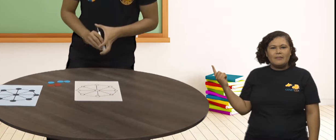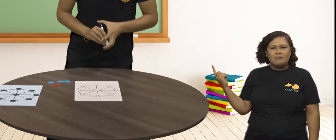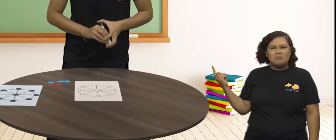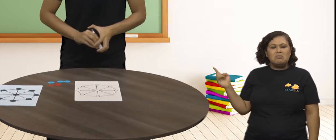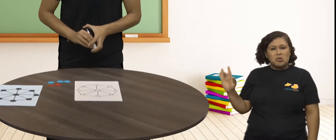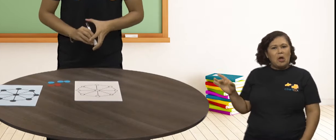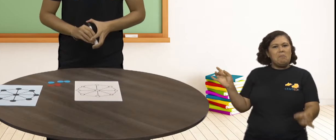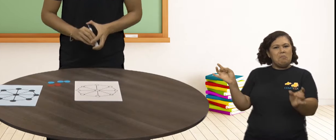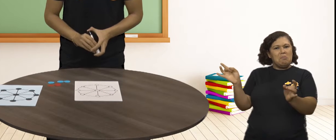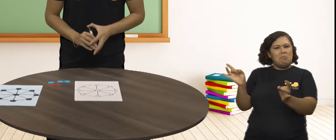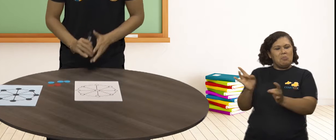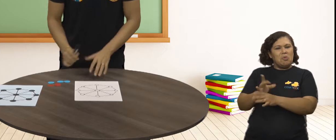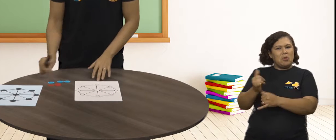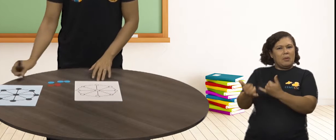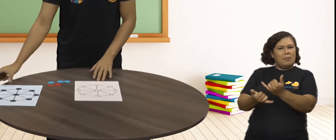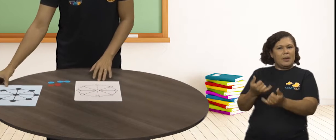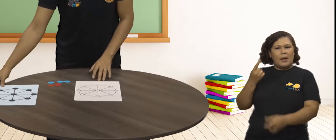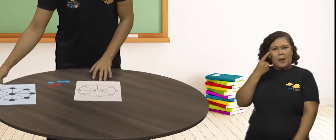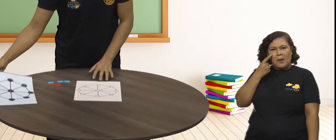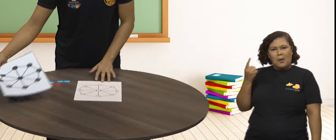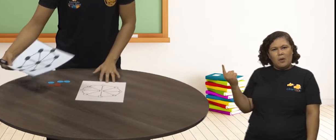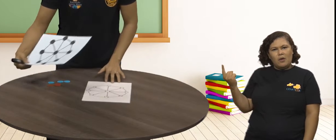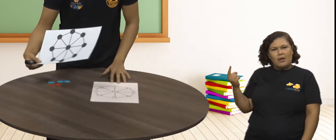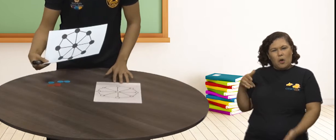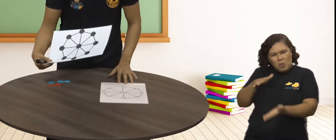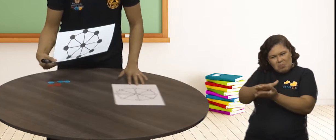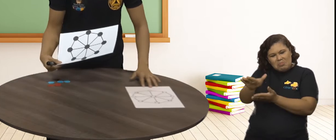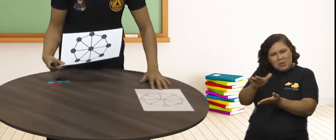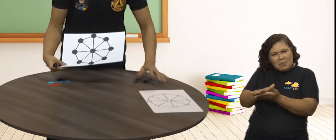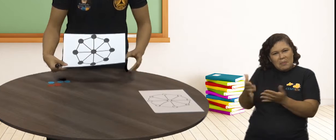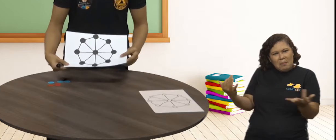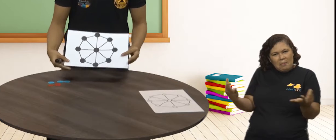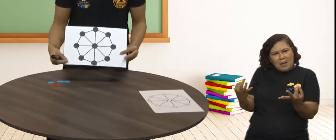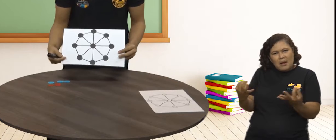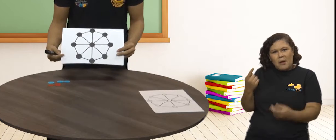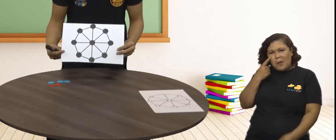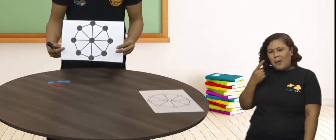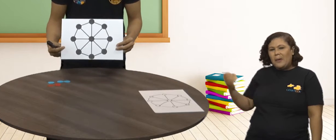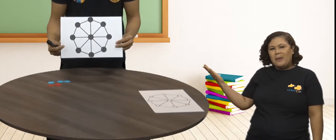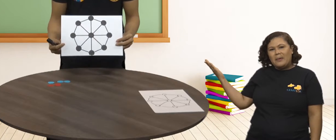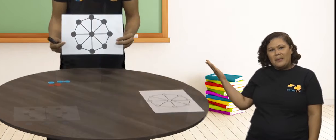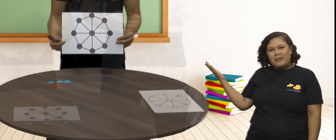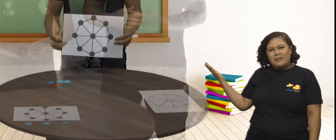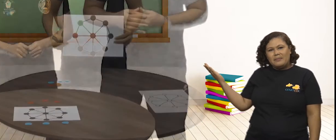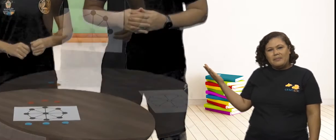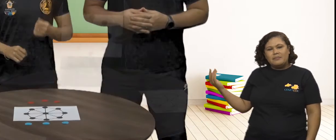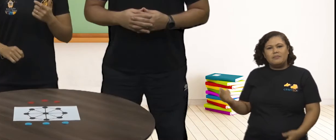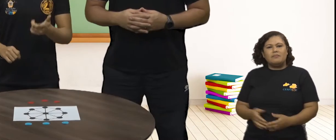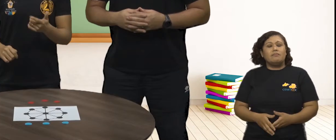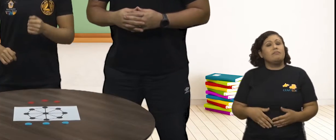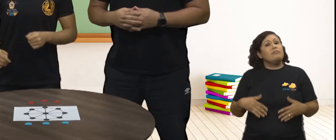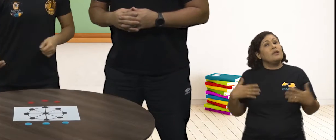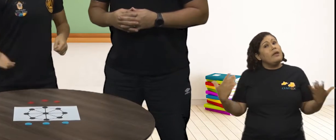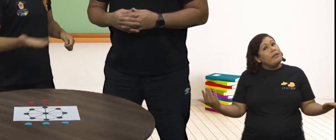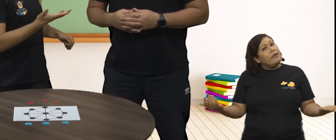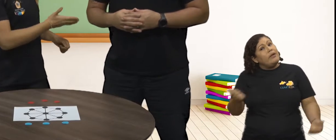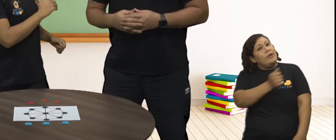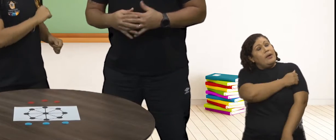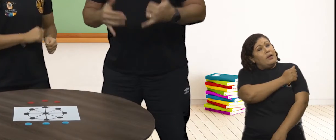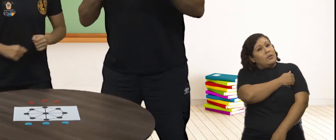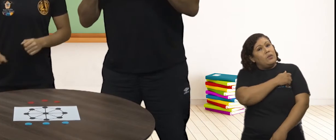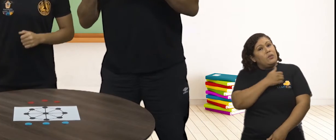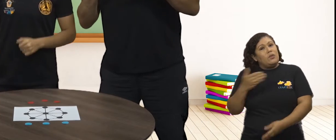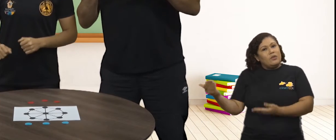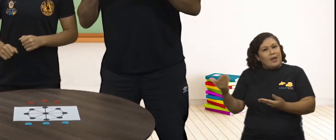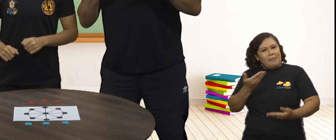Esse é o nosso tabuleiro do Xima. Eu trouxe aqui mais bonitinho impresso para ficar bem mais visível para vocês, combinado? Então, turma, já estou aqui com o